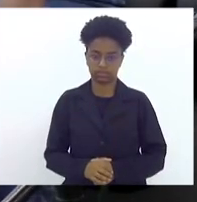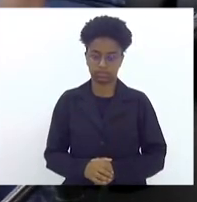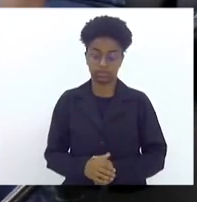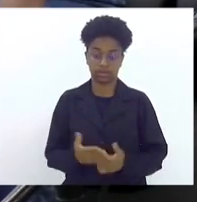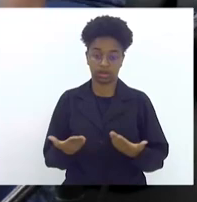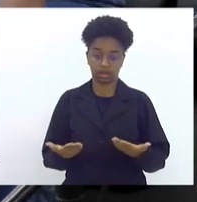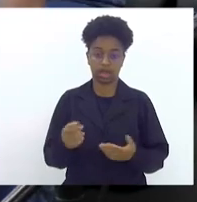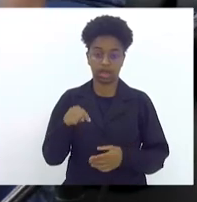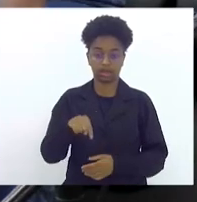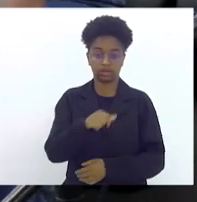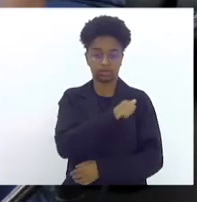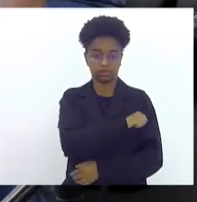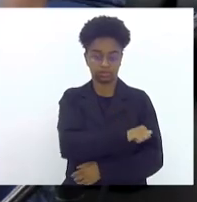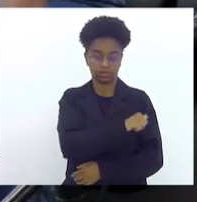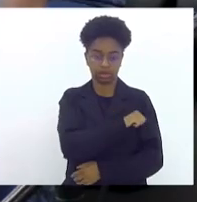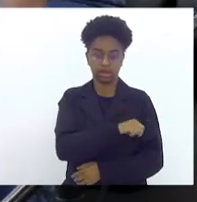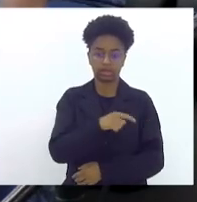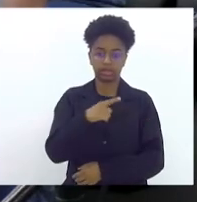o Rio de Janeiro tem